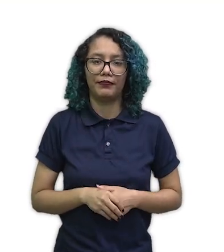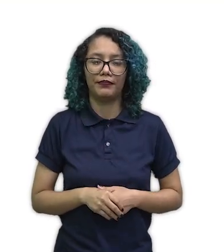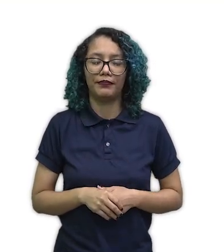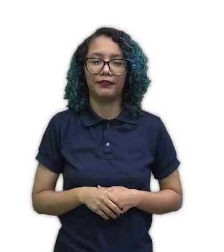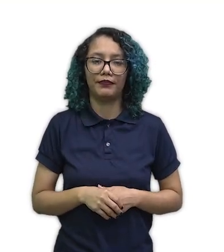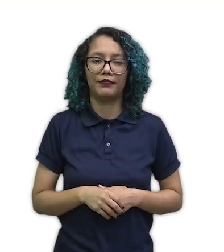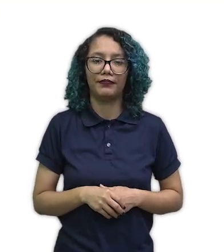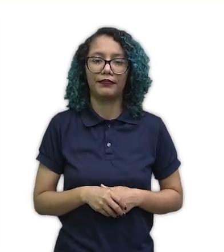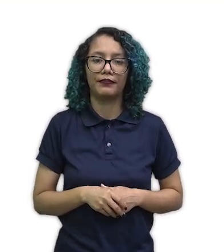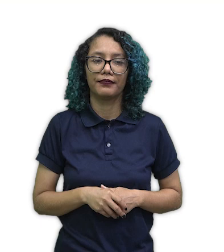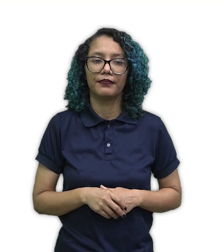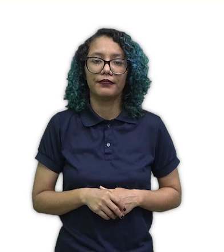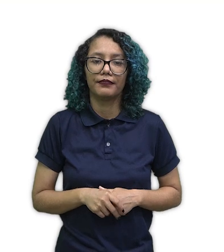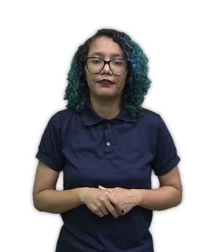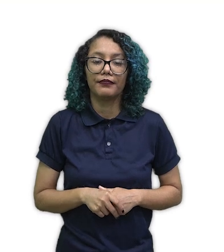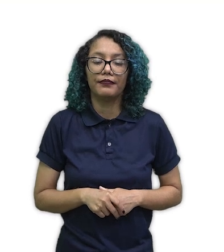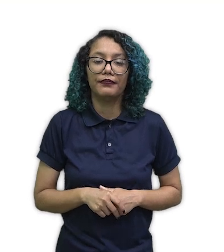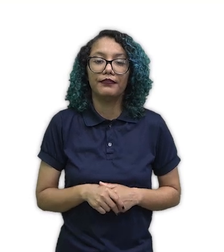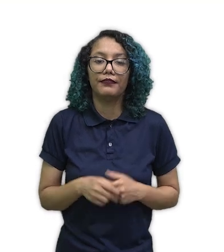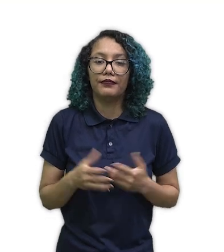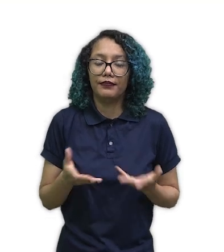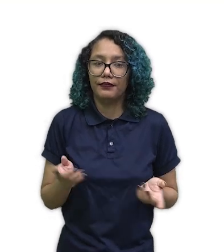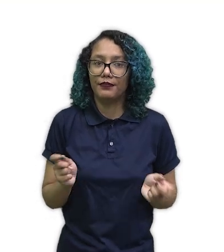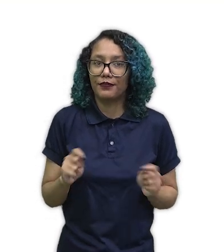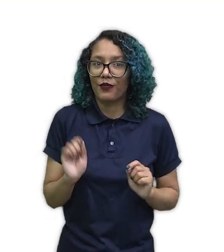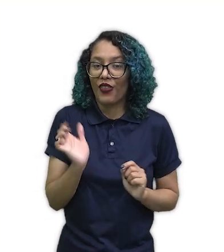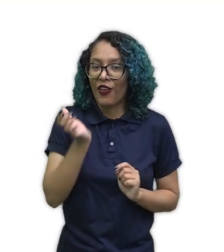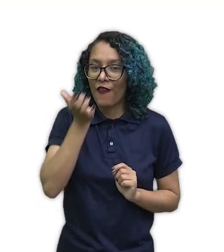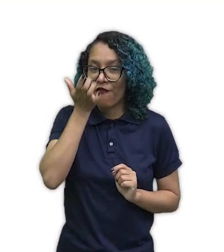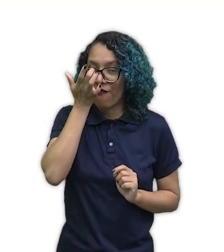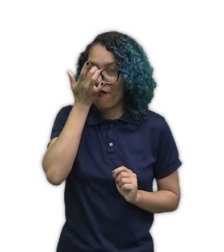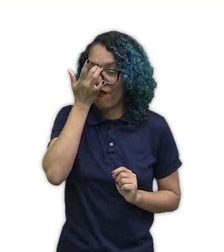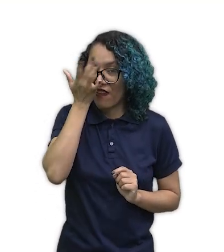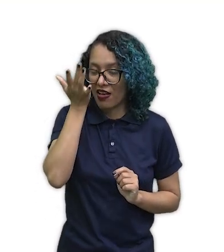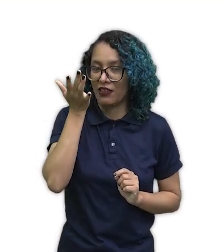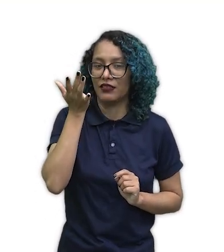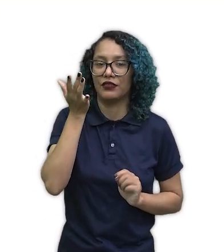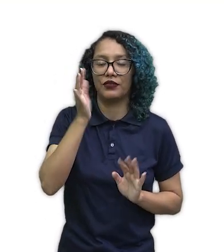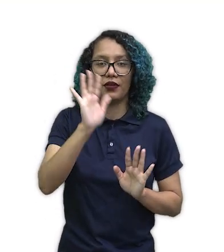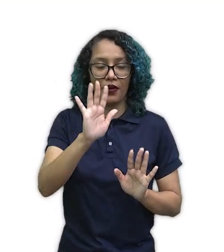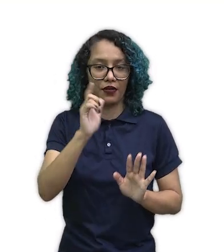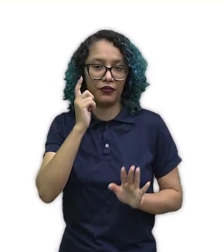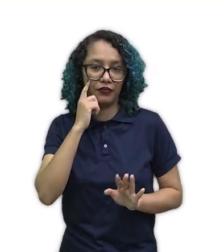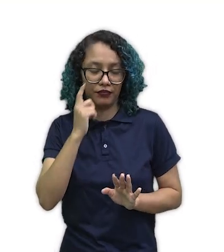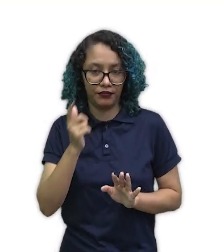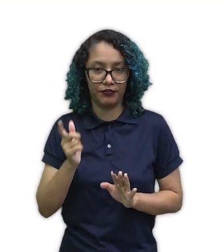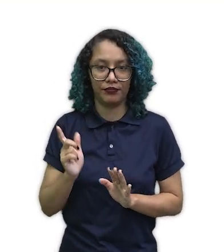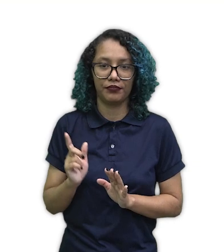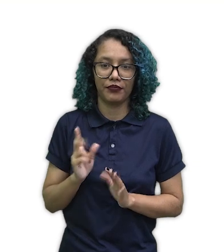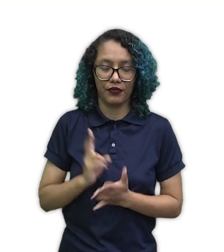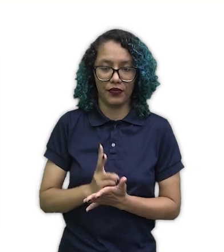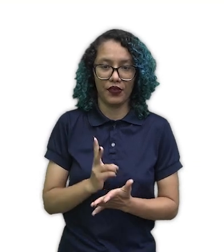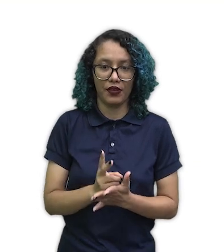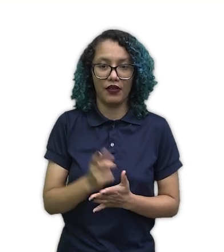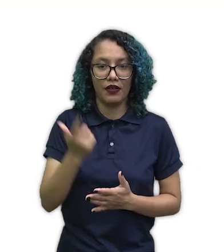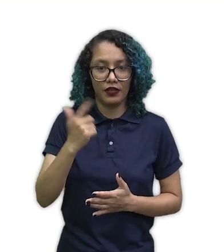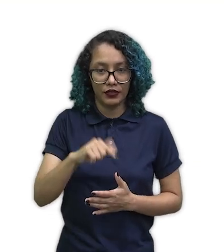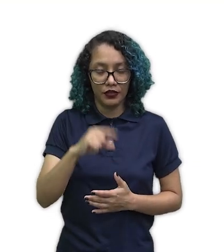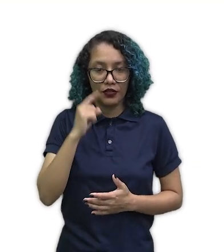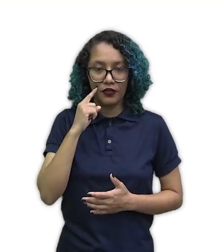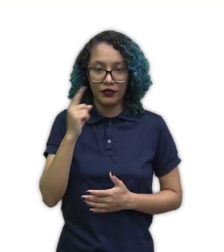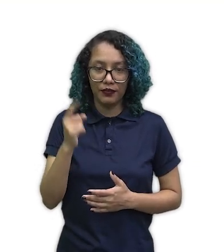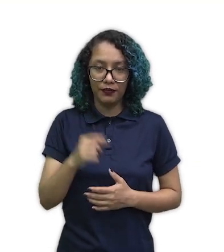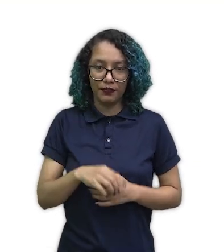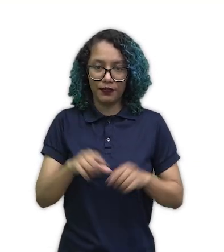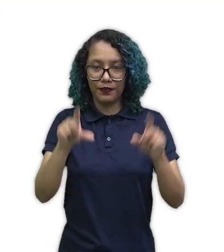Bom, para facilitar o cálculo, pessoal, o professor vai trazer essa fórmula bem para cá, tá bom? Para a gente ter mais espaço. Vou repetir aqui, montante